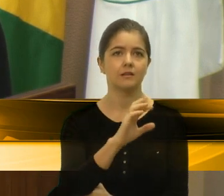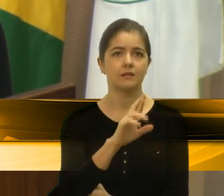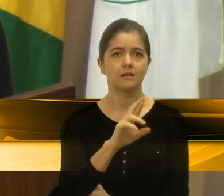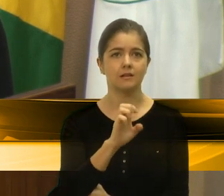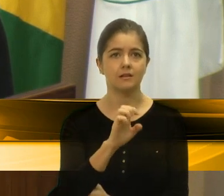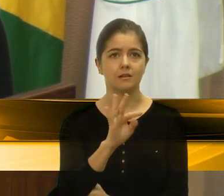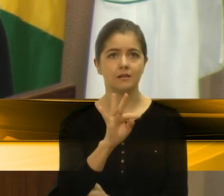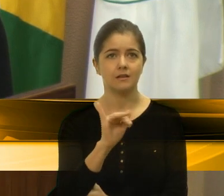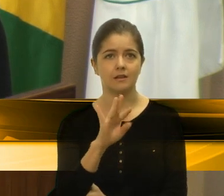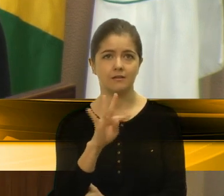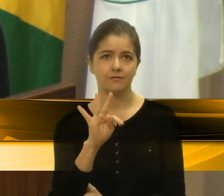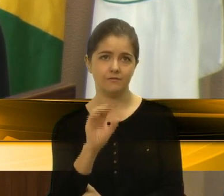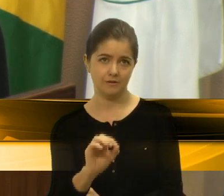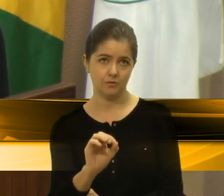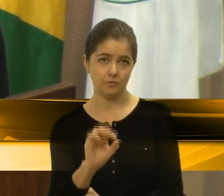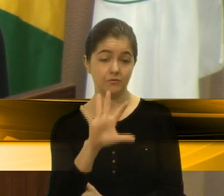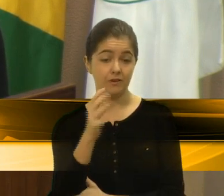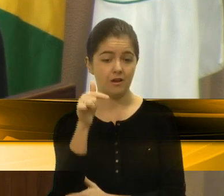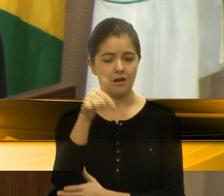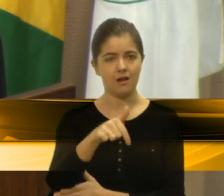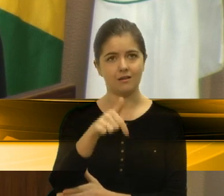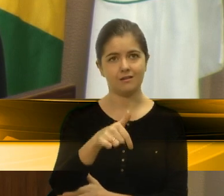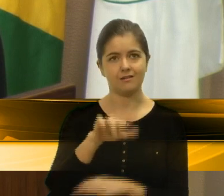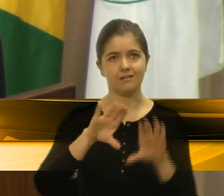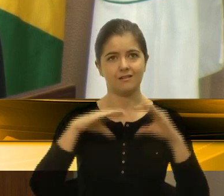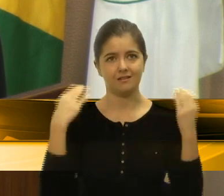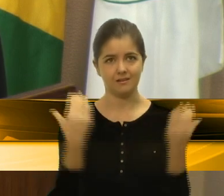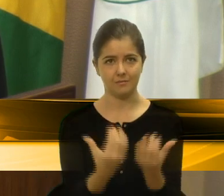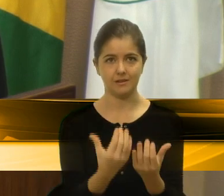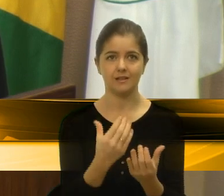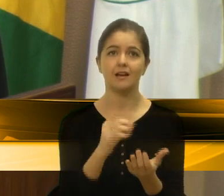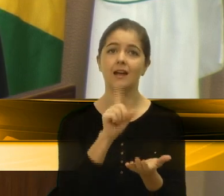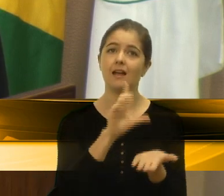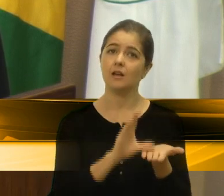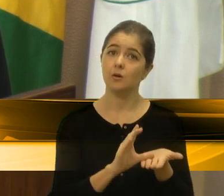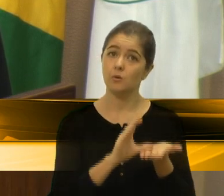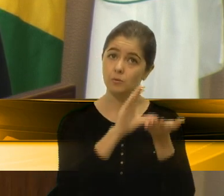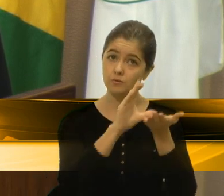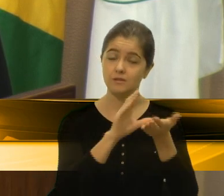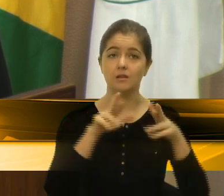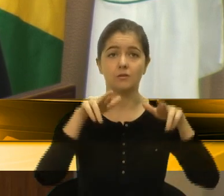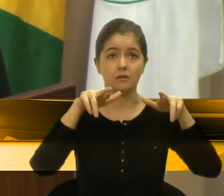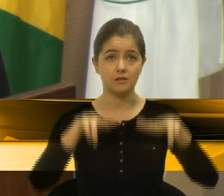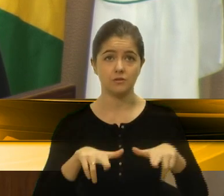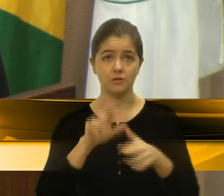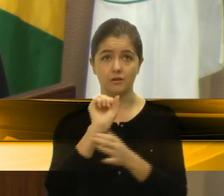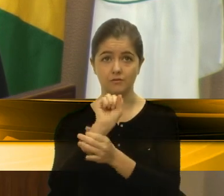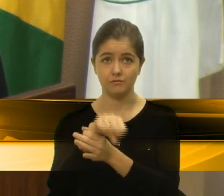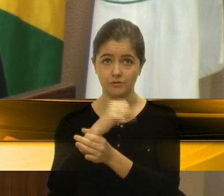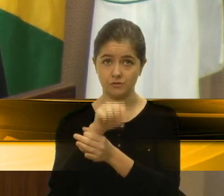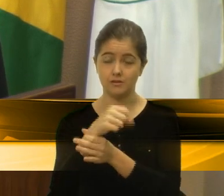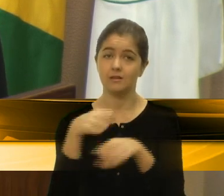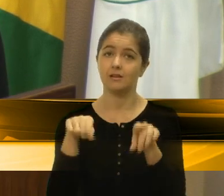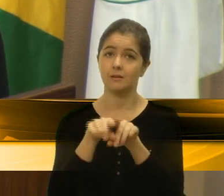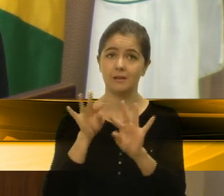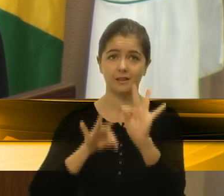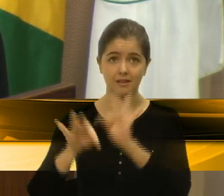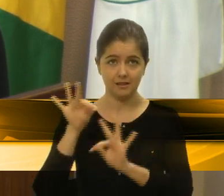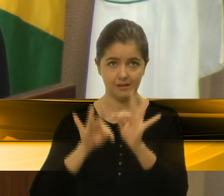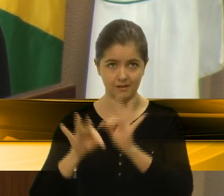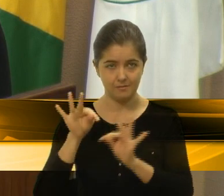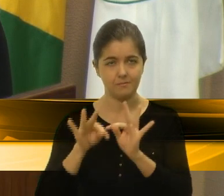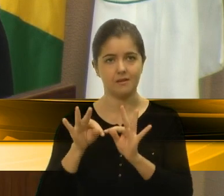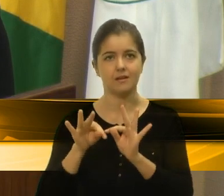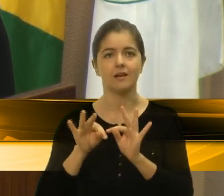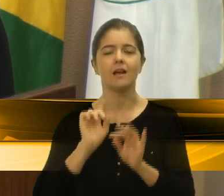inclusive aqui na Câmara. O CREFITO, então, que é o Conselho Regional de Fisioterapia e Terapia Ocupacional, ou seja, é o conselho